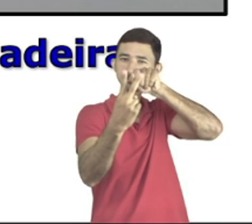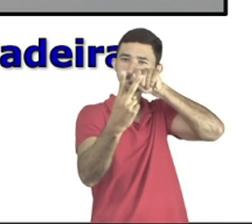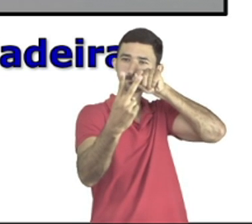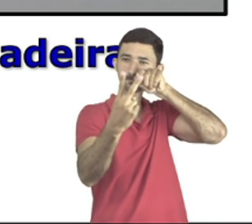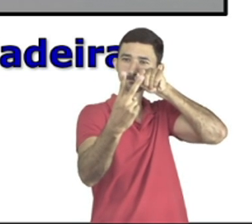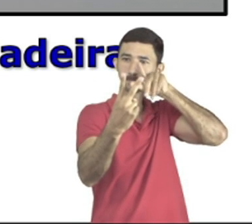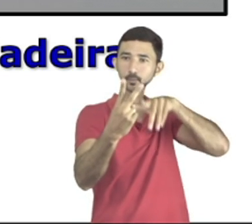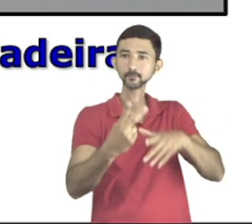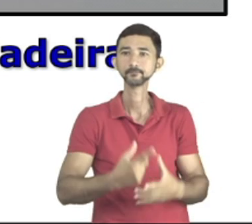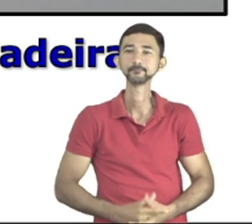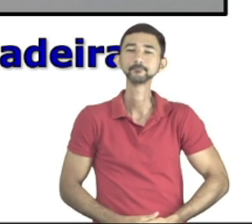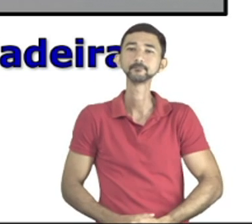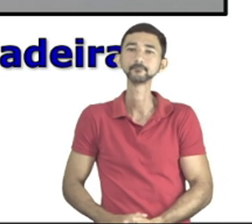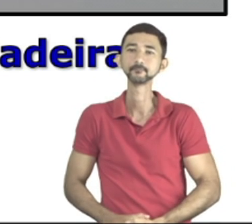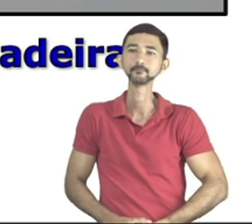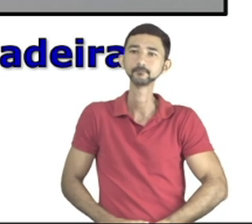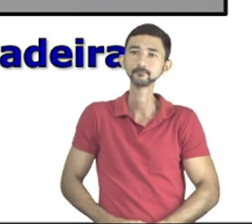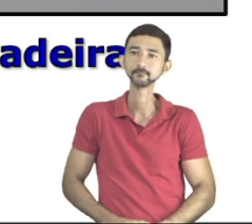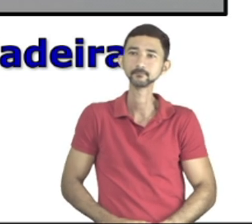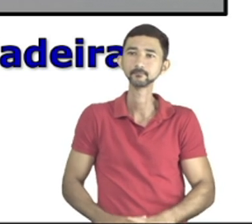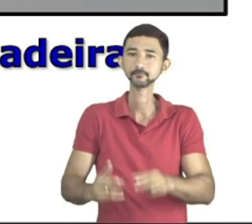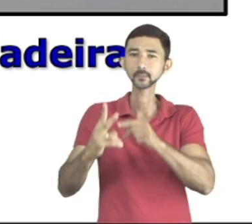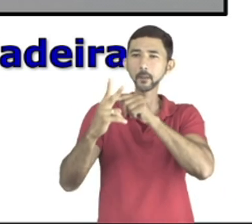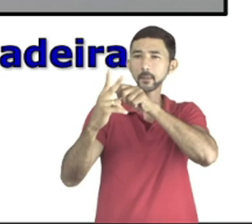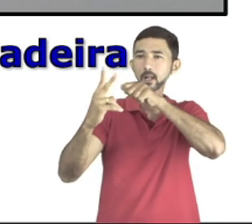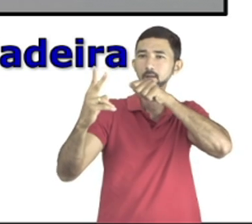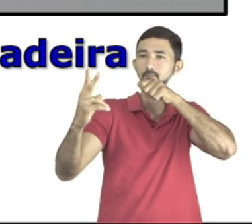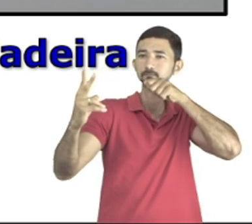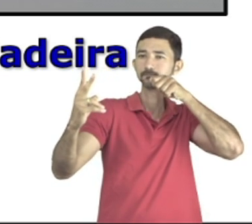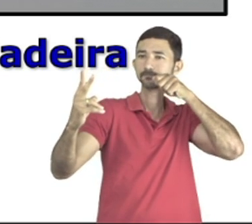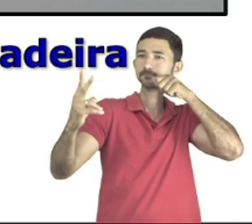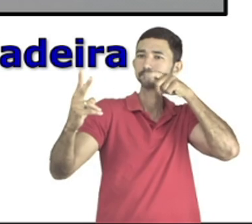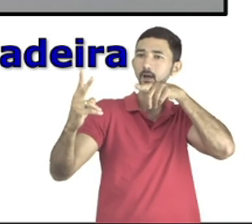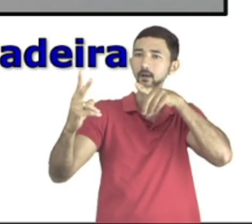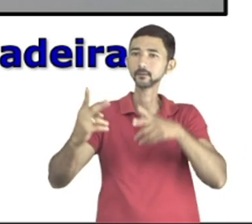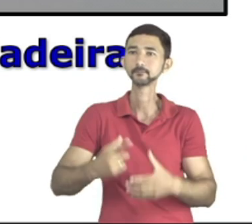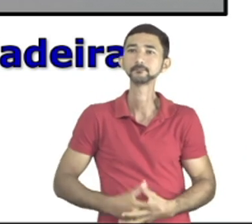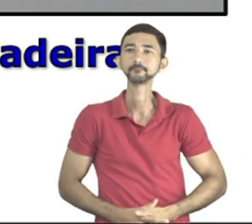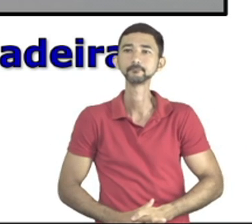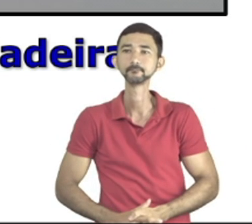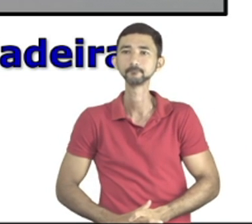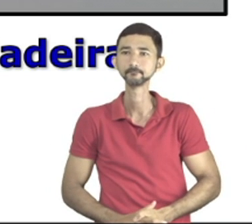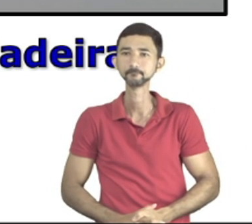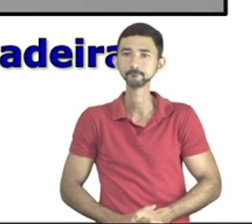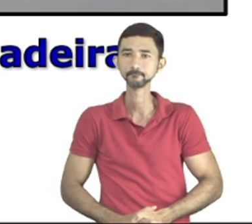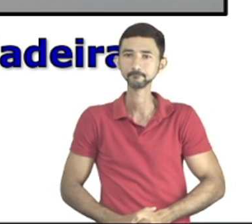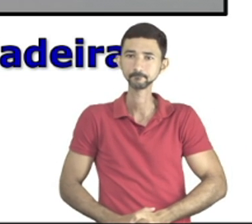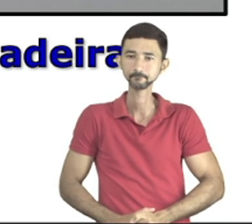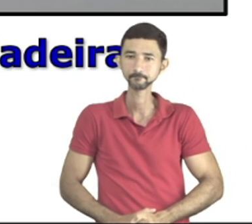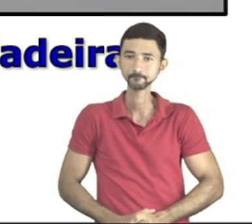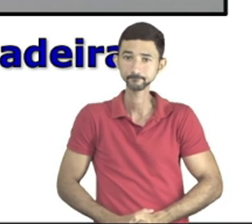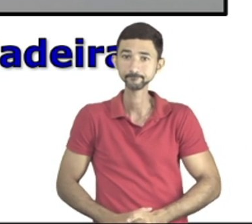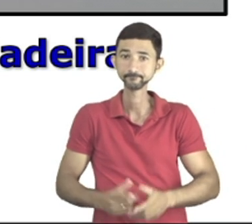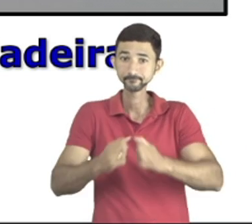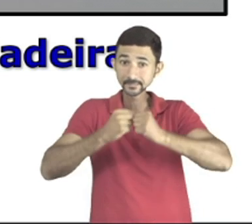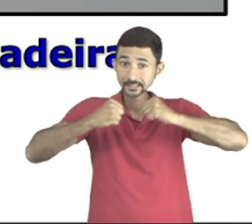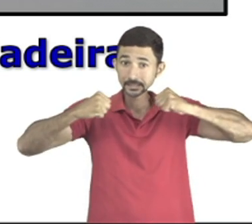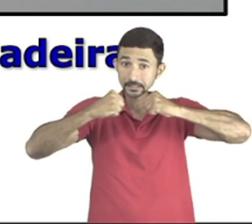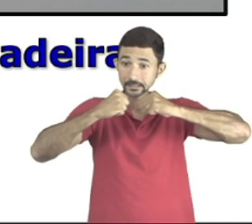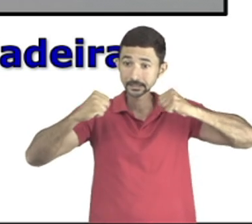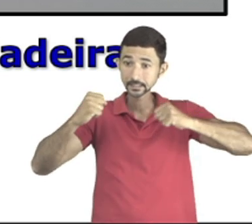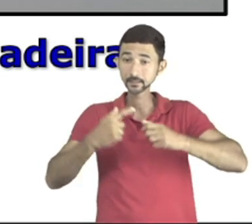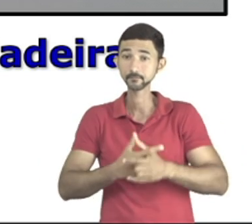moleque existia a baladeira em que esticava, né? Aquela liga de soro. Então isso aí é elasticidade.